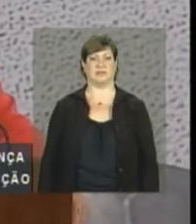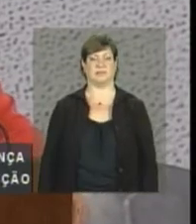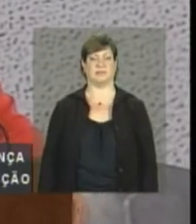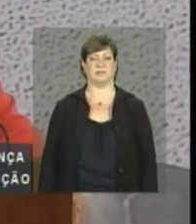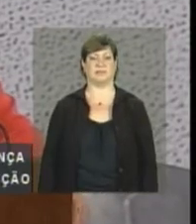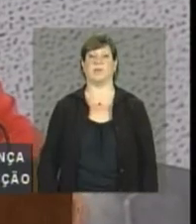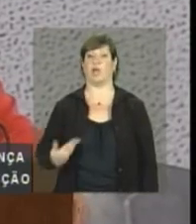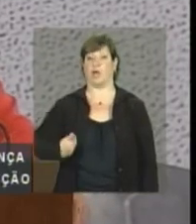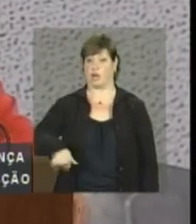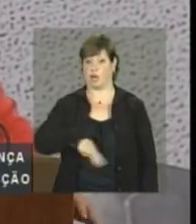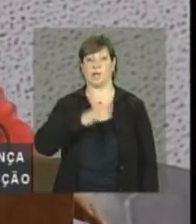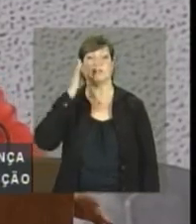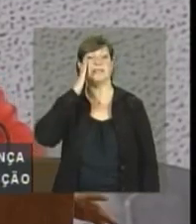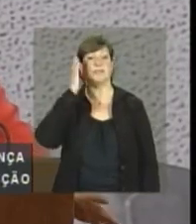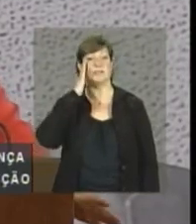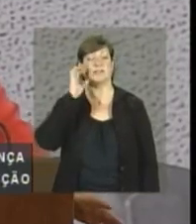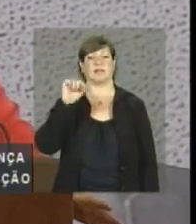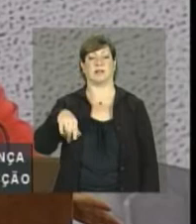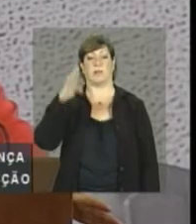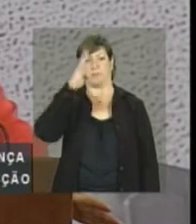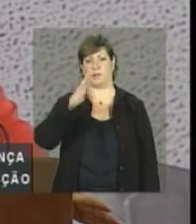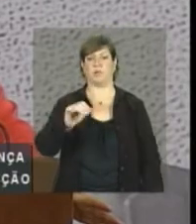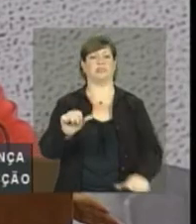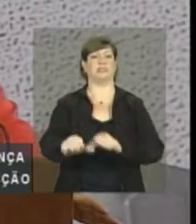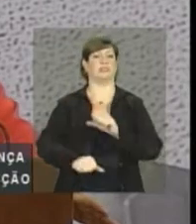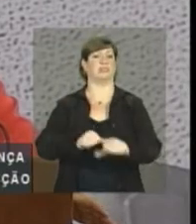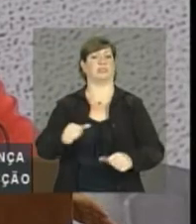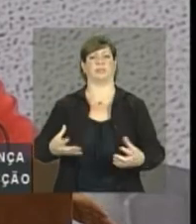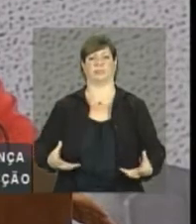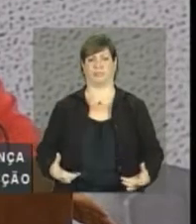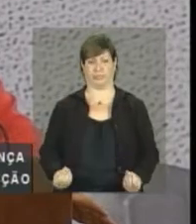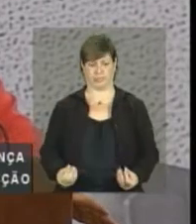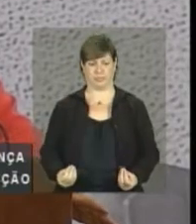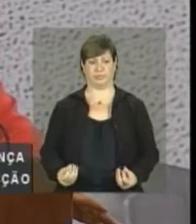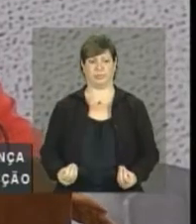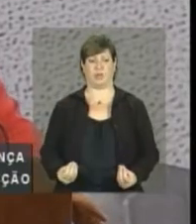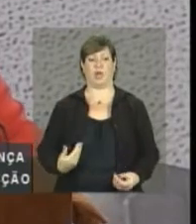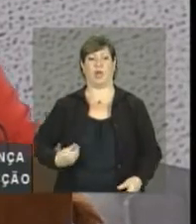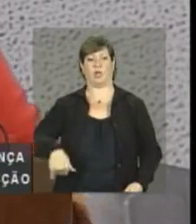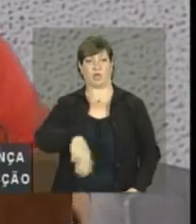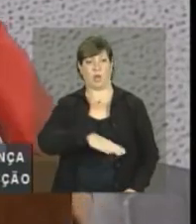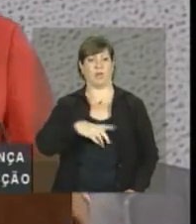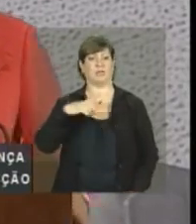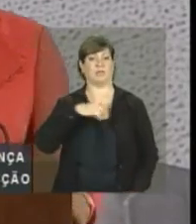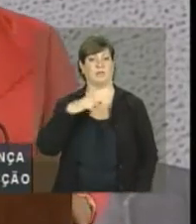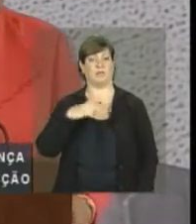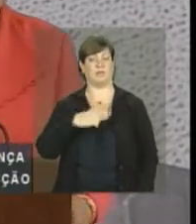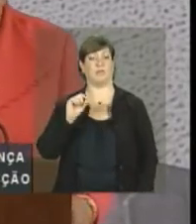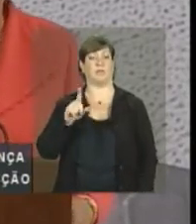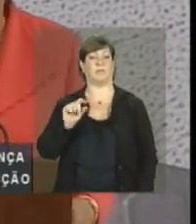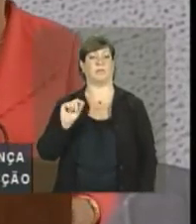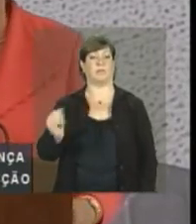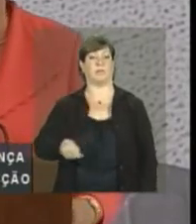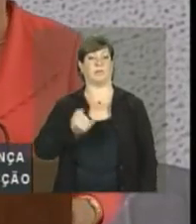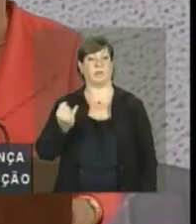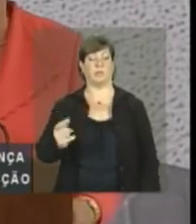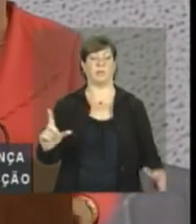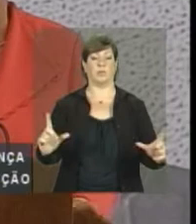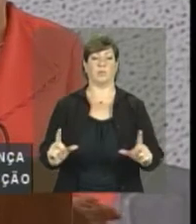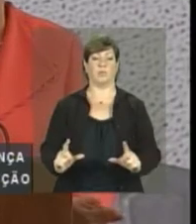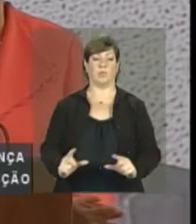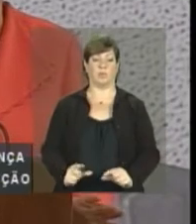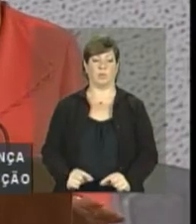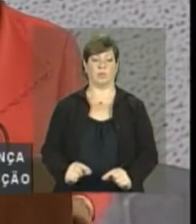Nós sabemos que o Brasil mudou muito. Nós tivemos uma significativa redução